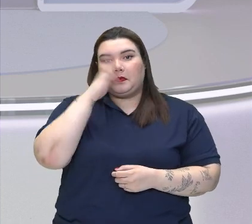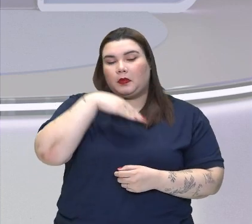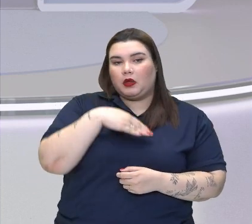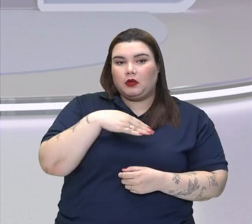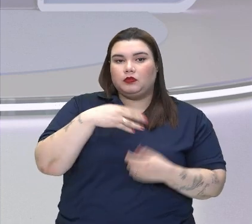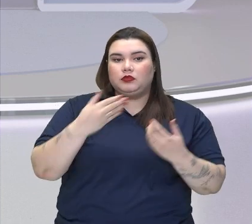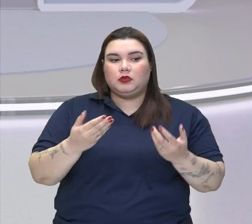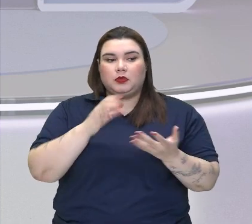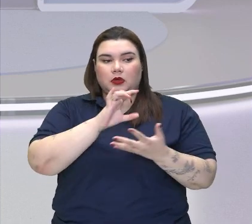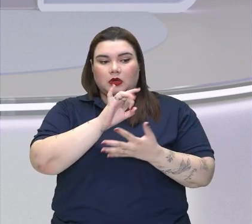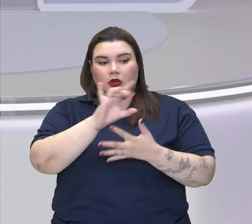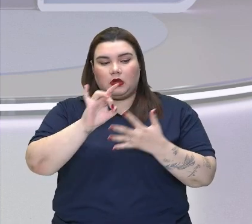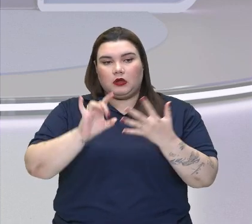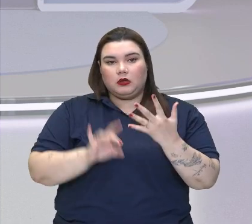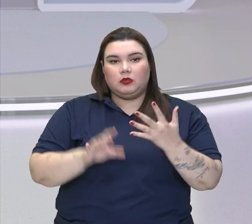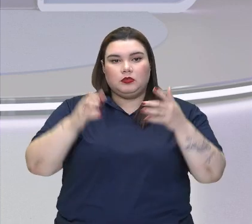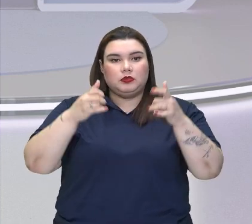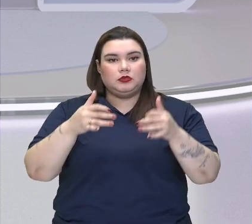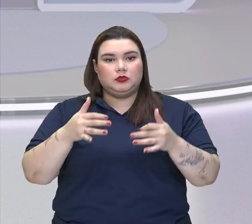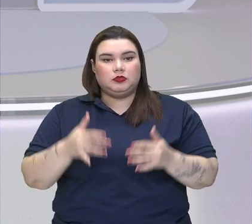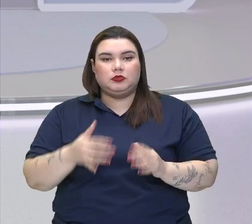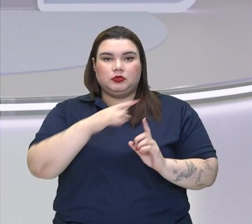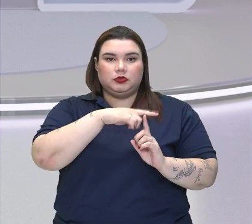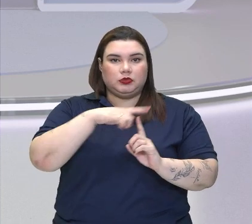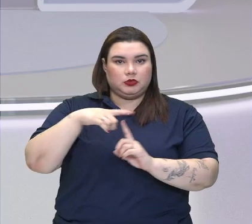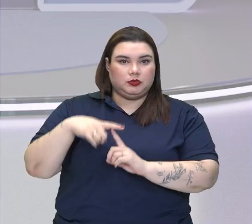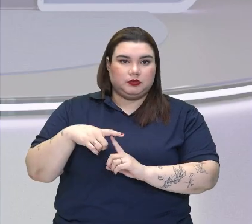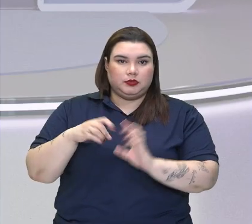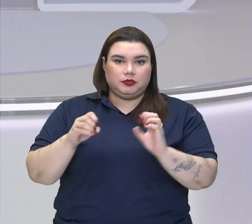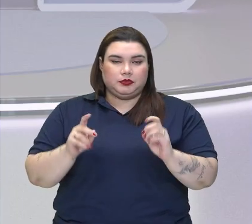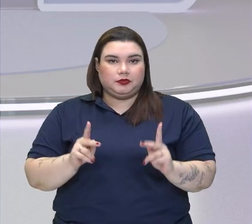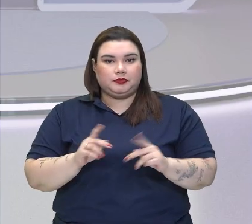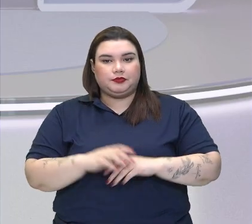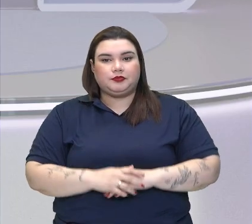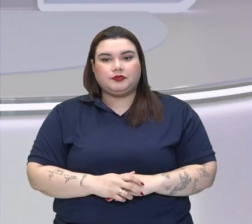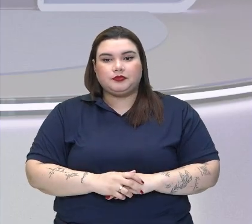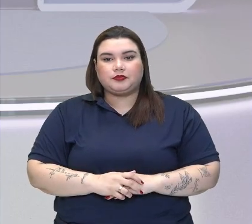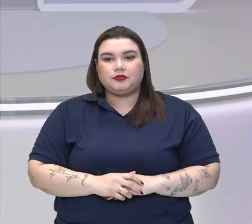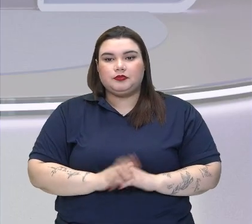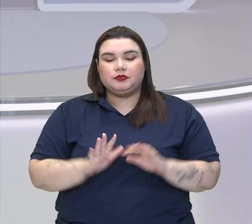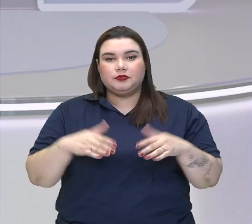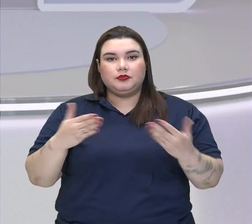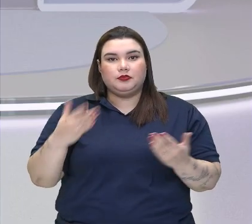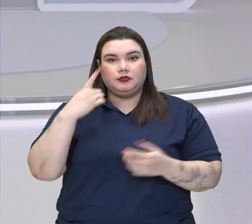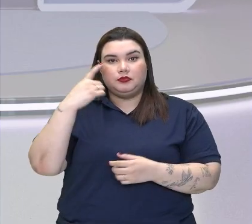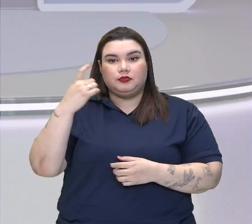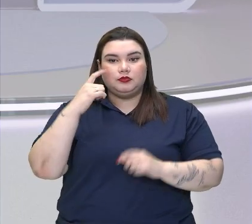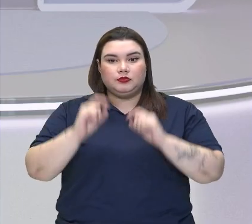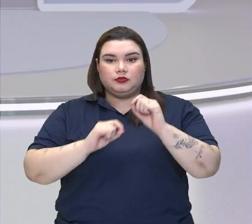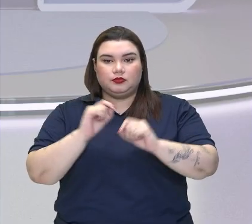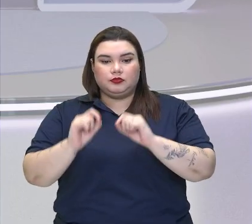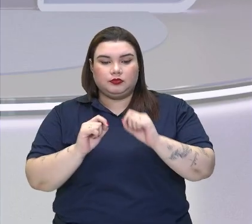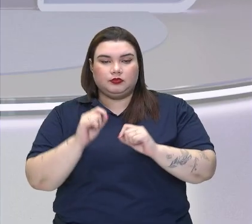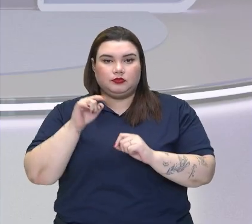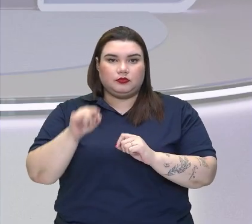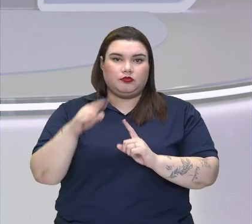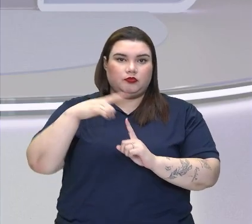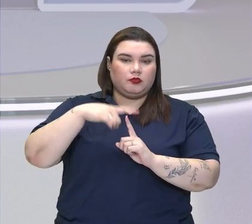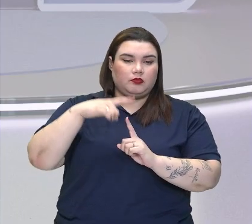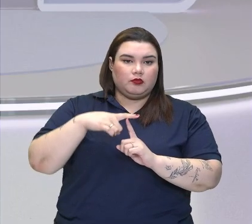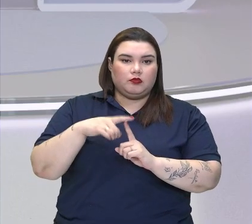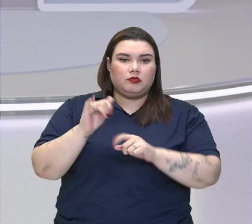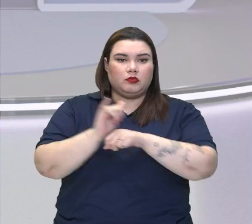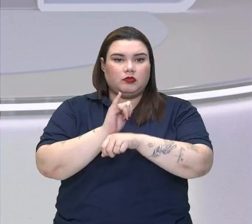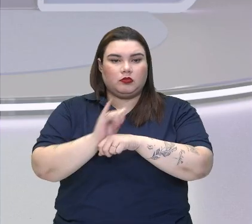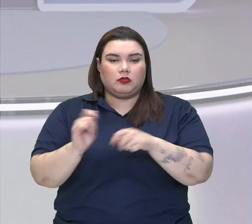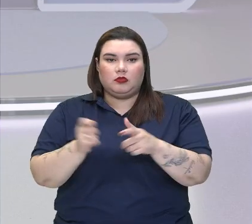Então, cada uma foi falando de uma maneira. E é interessante que, nessa dinâmica, como a